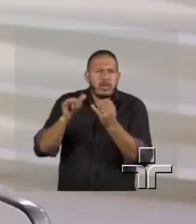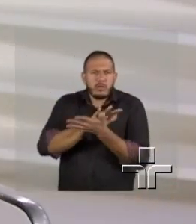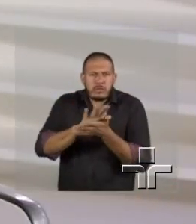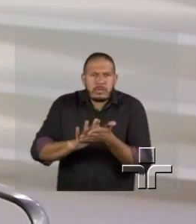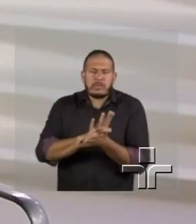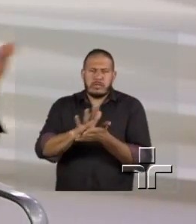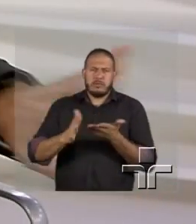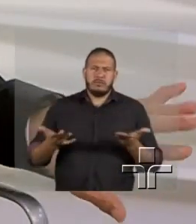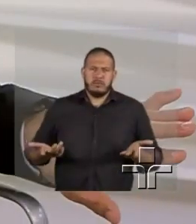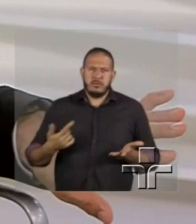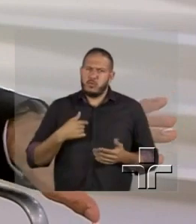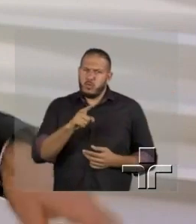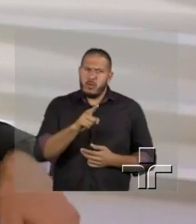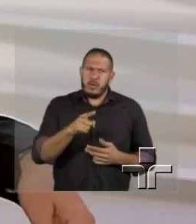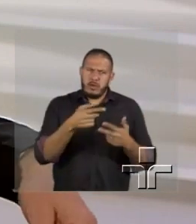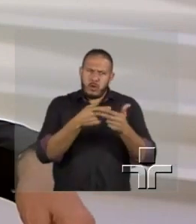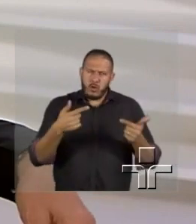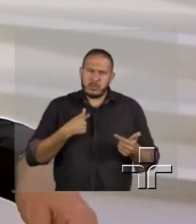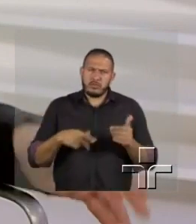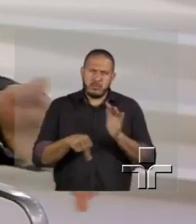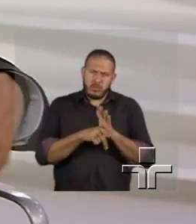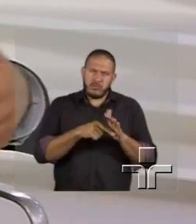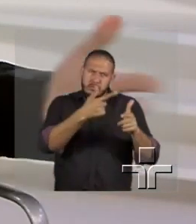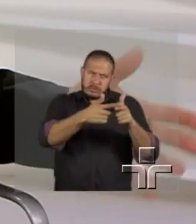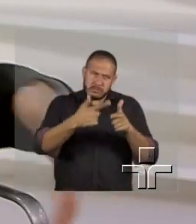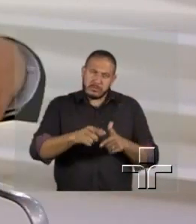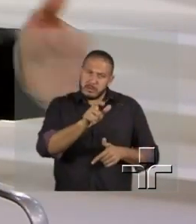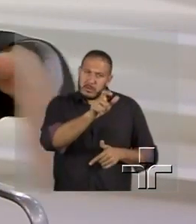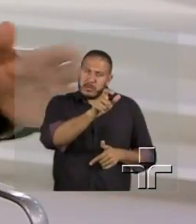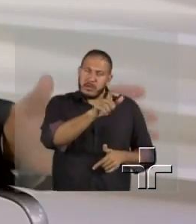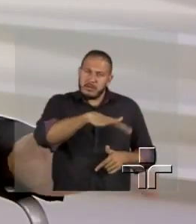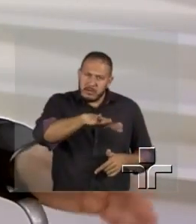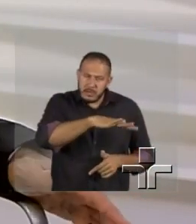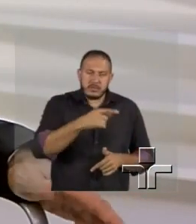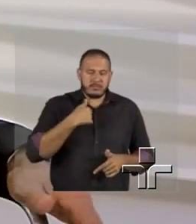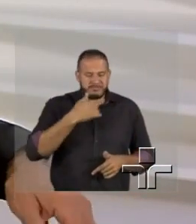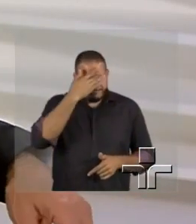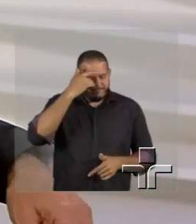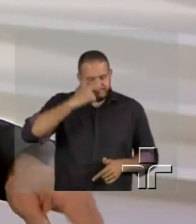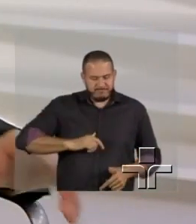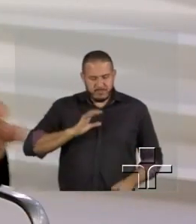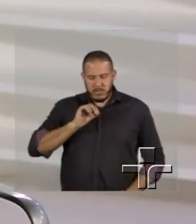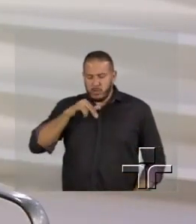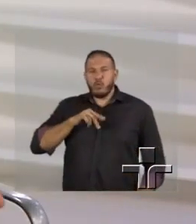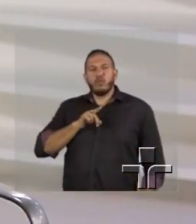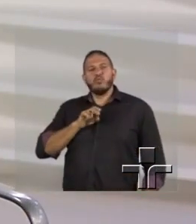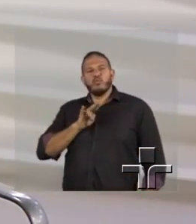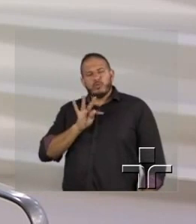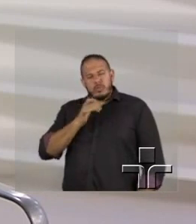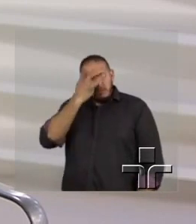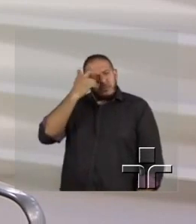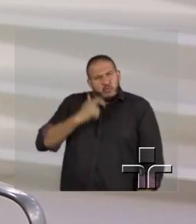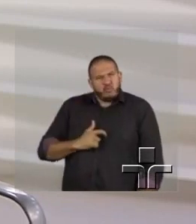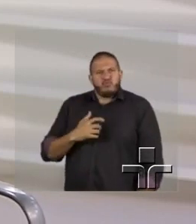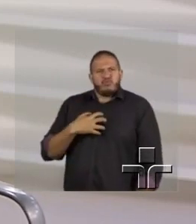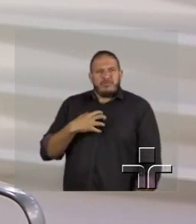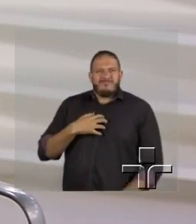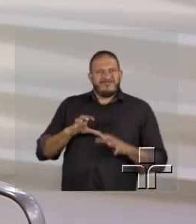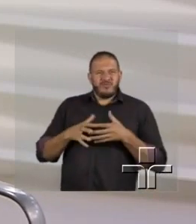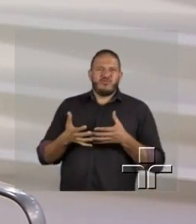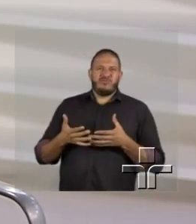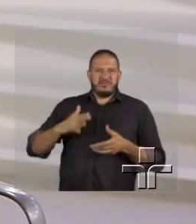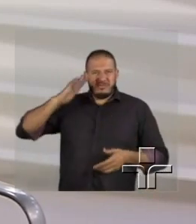em aventuras políticas. Então tem que haver mais responsabilização política. Quando tomar decisão política errada, que colocar